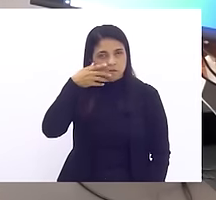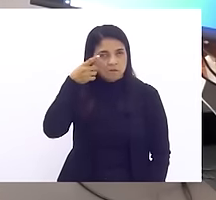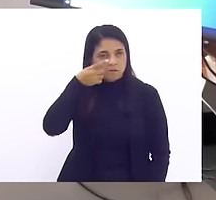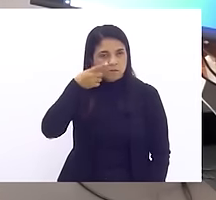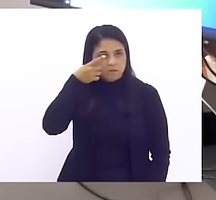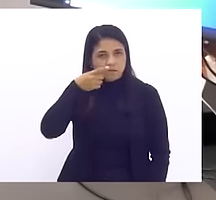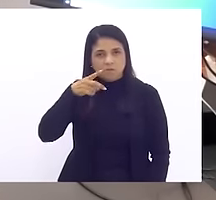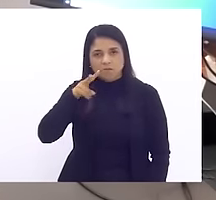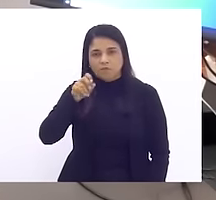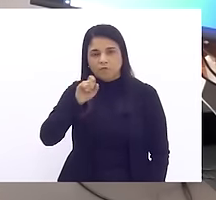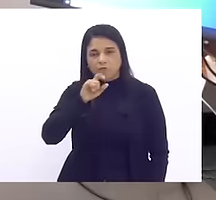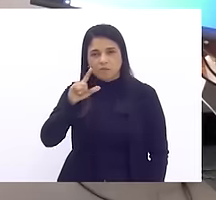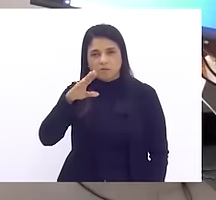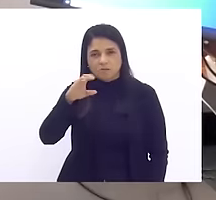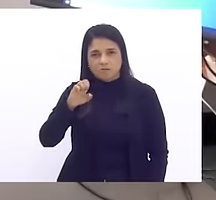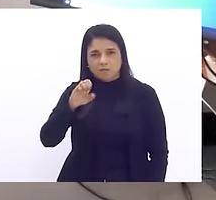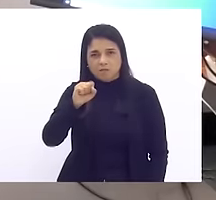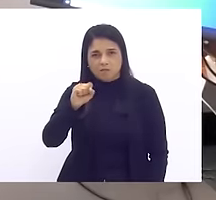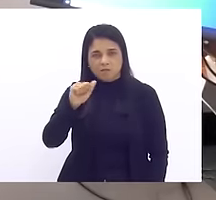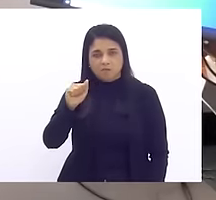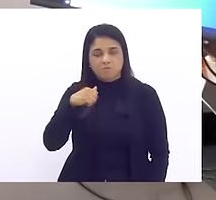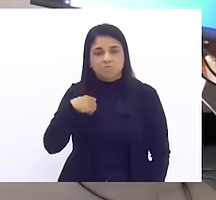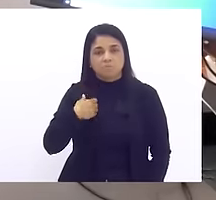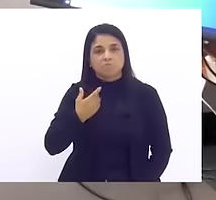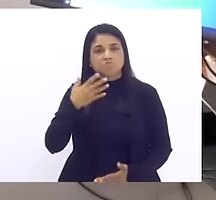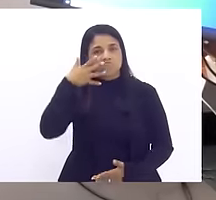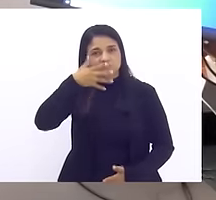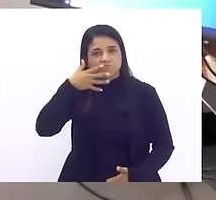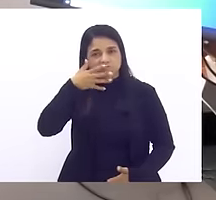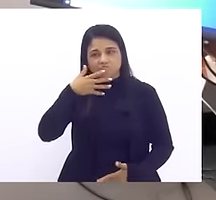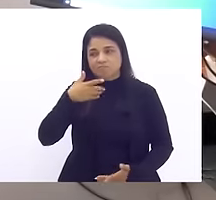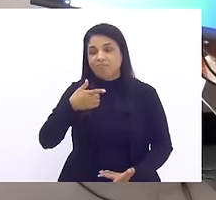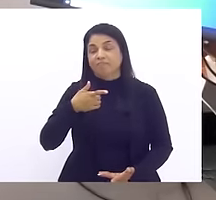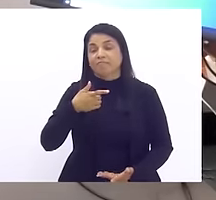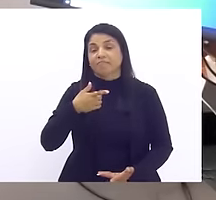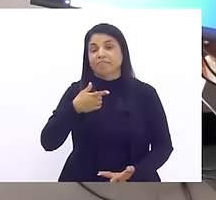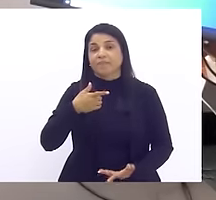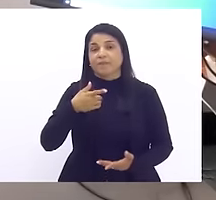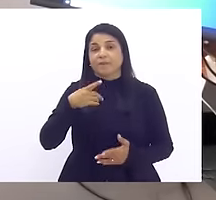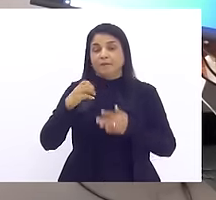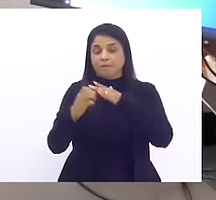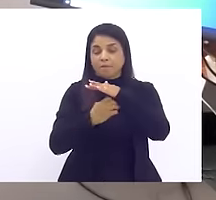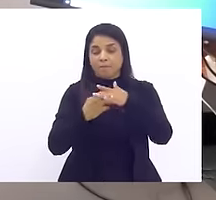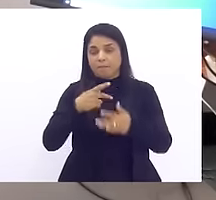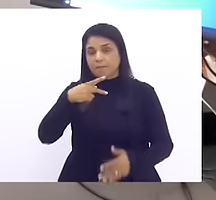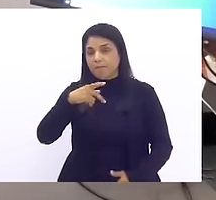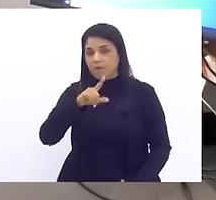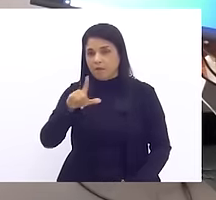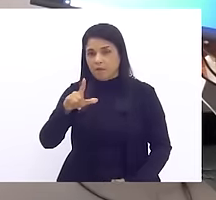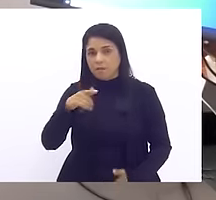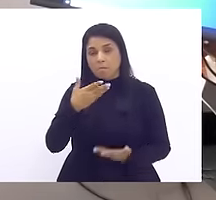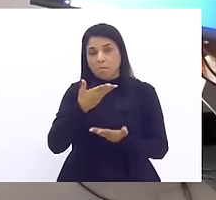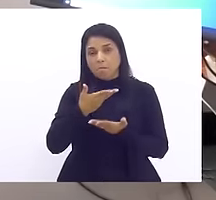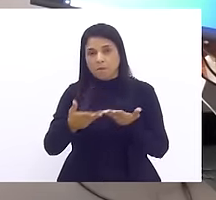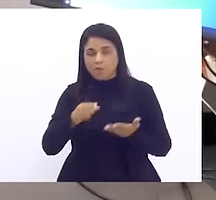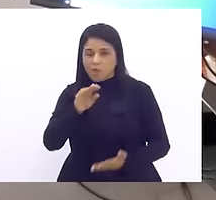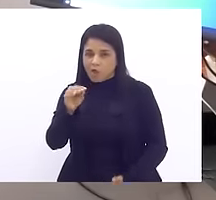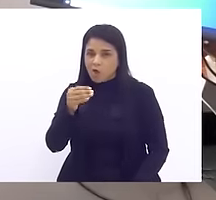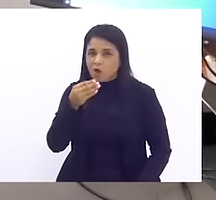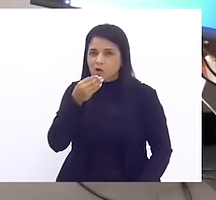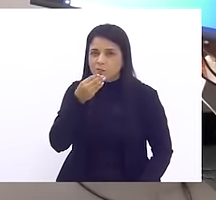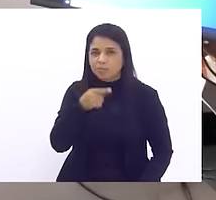fazer minha nota aqui de repúdio a empresa apl que perdeu a